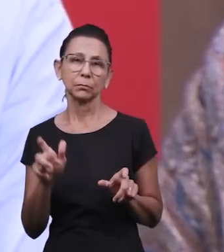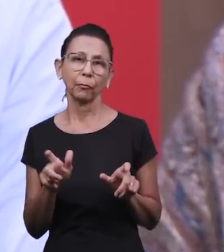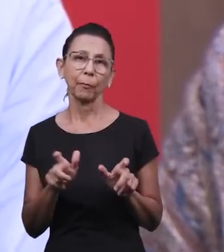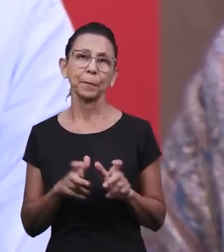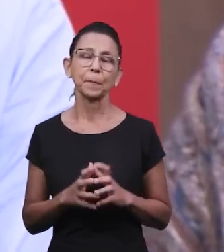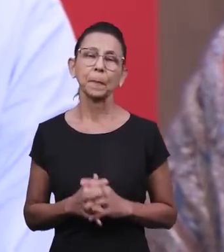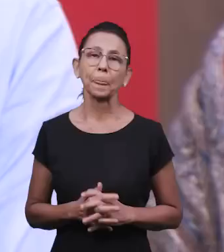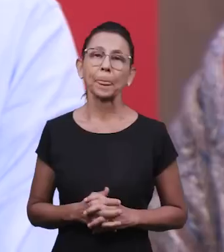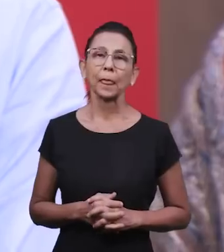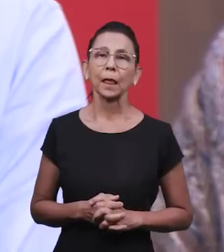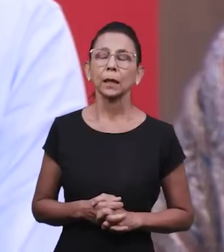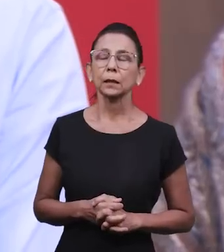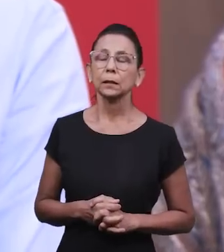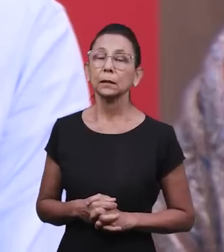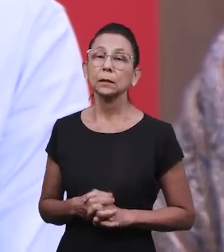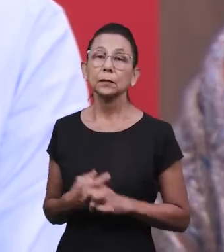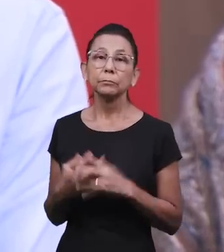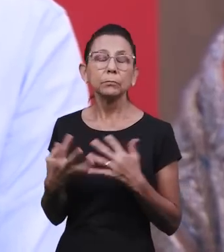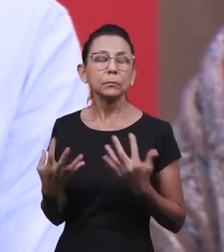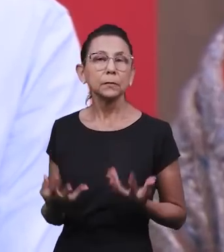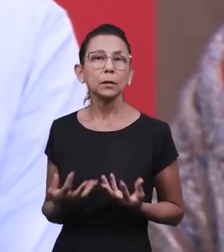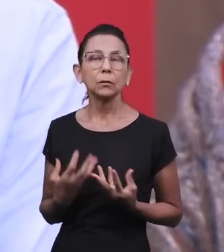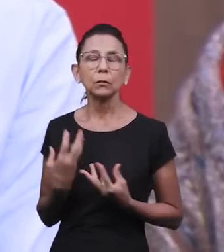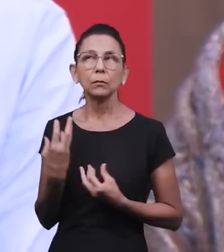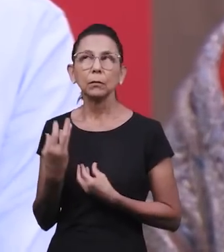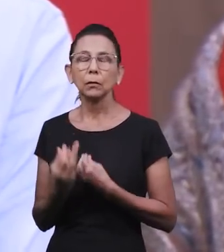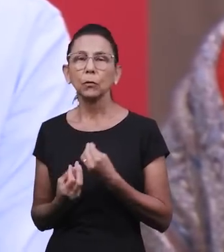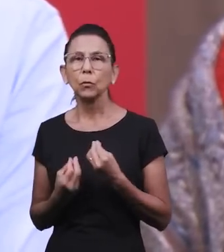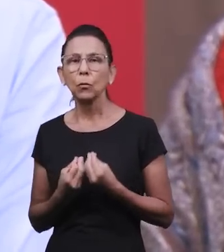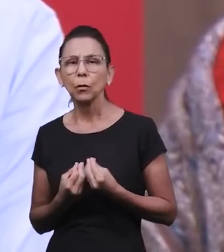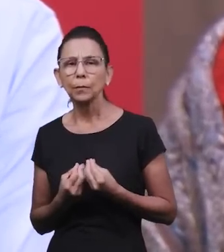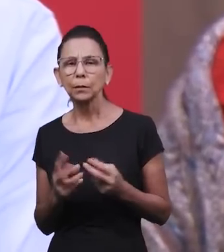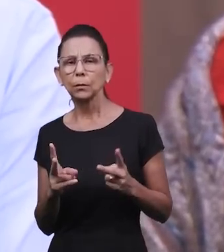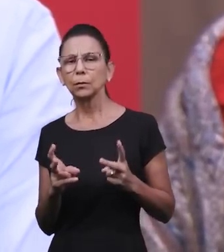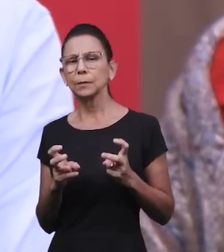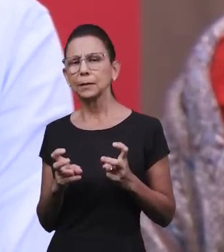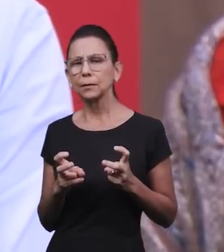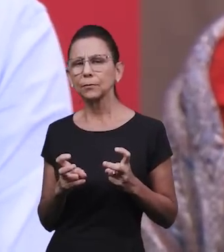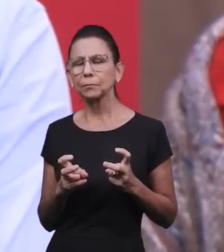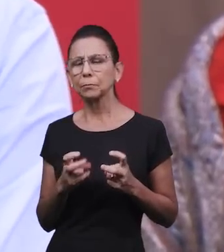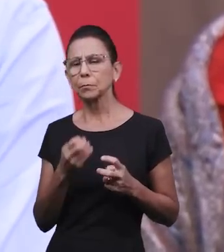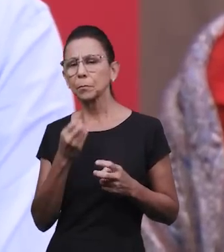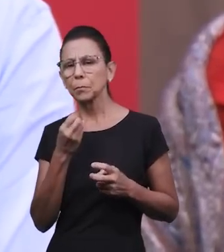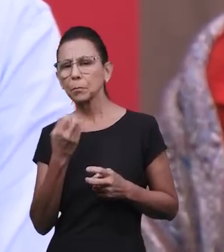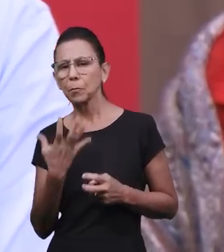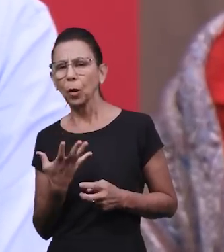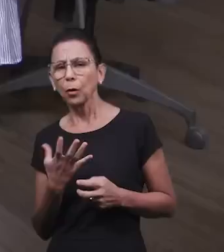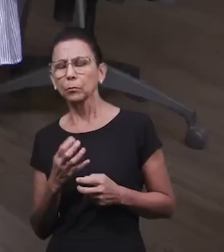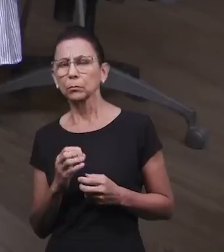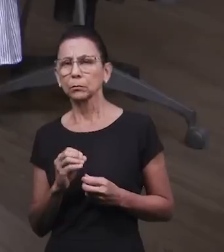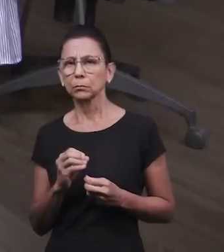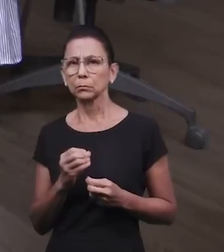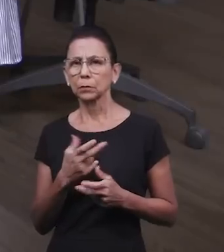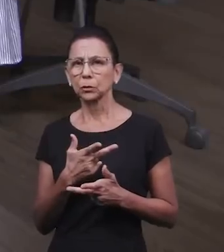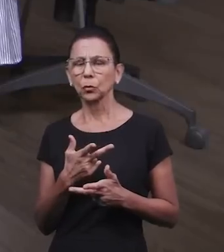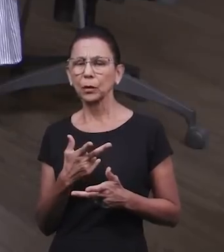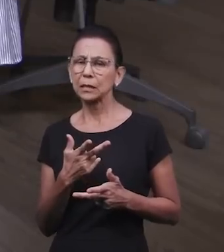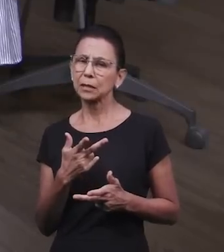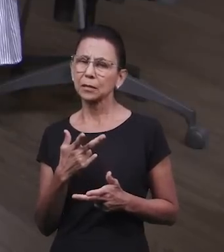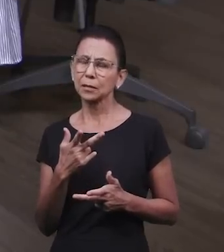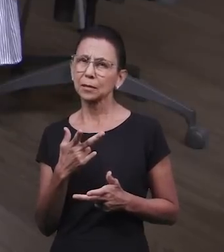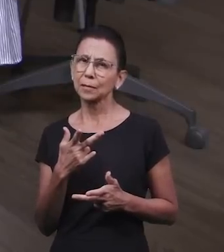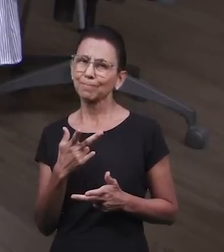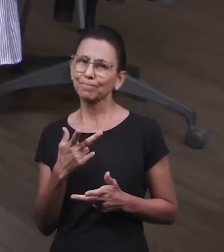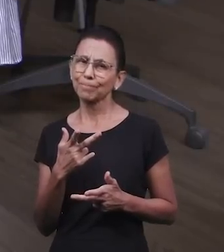nossa interação, como é que a gente pode identificar aquilo que é bom e a gente pode também nos afastar do mal? Essa pergunta